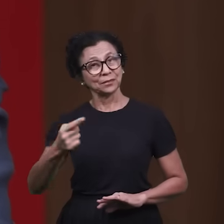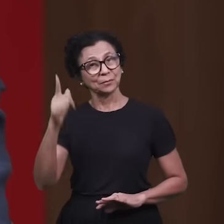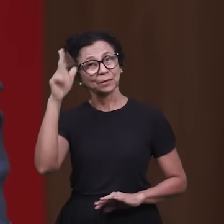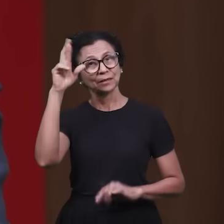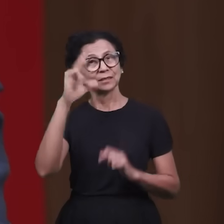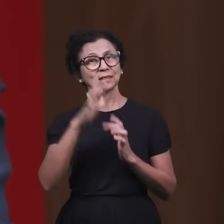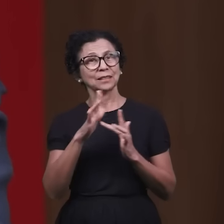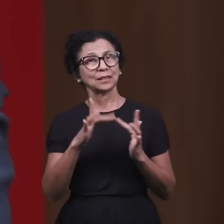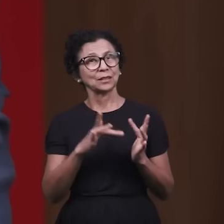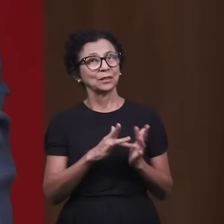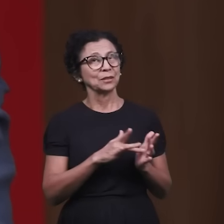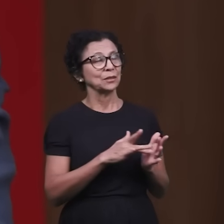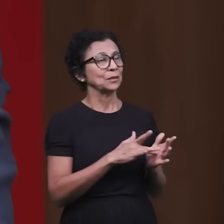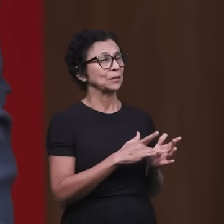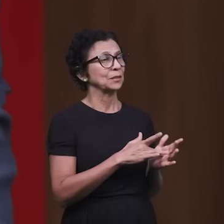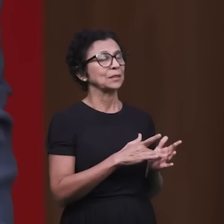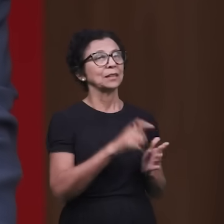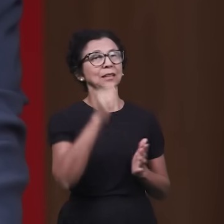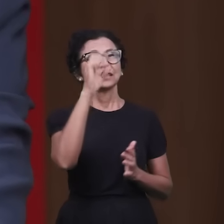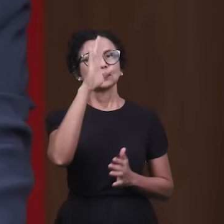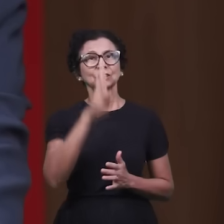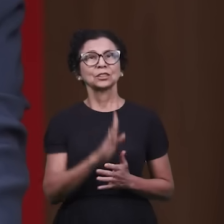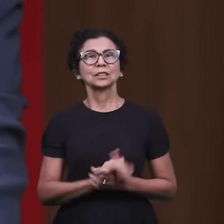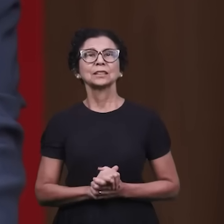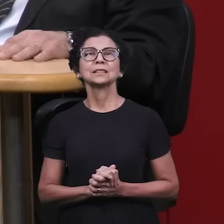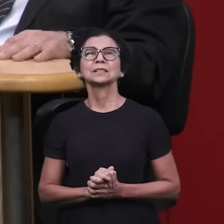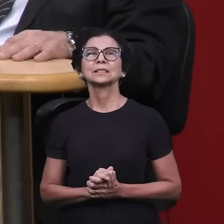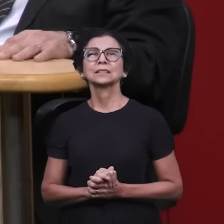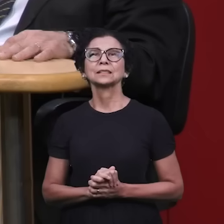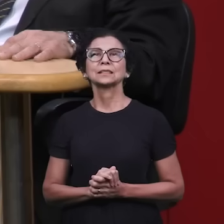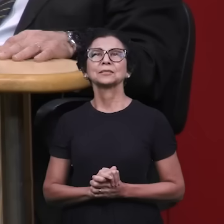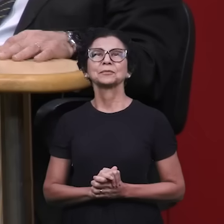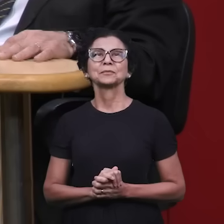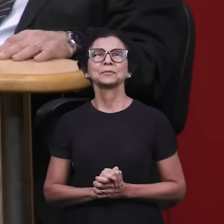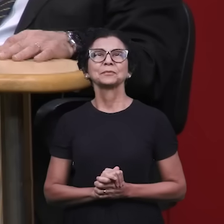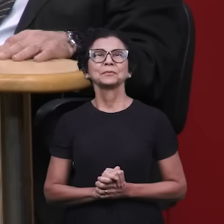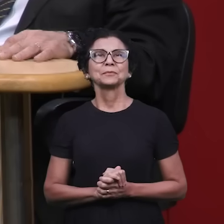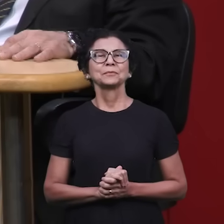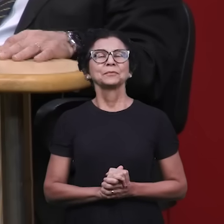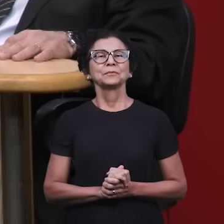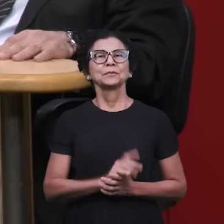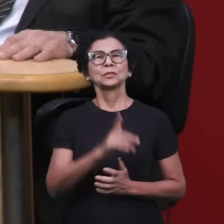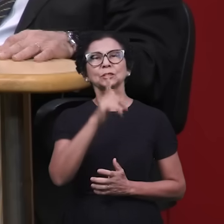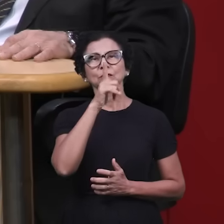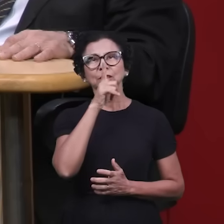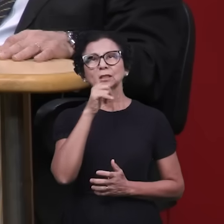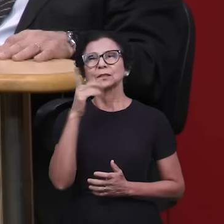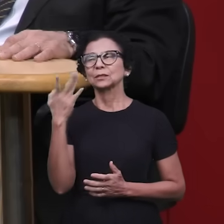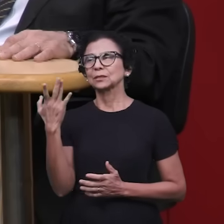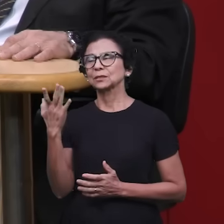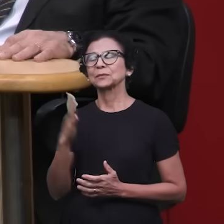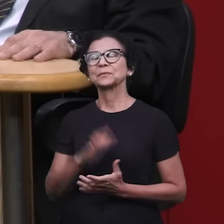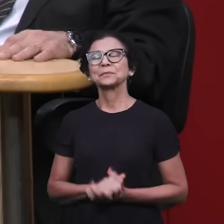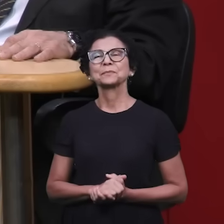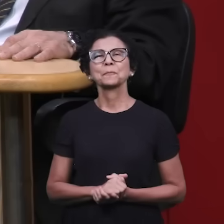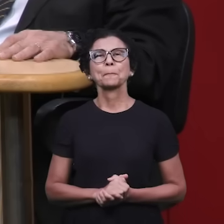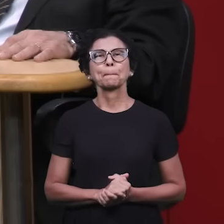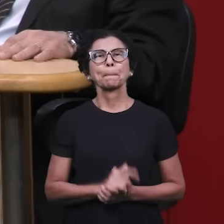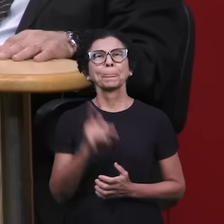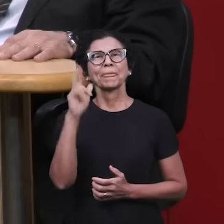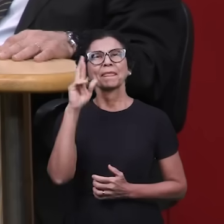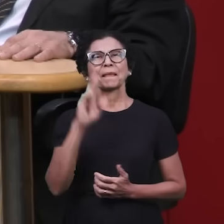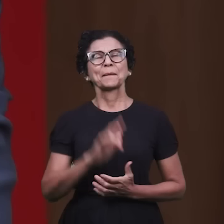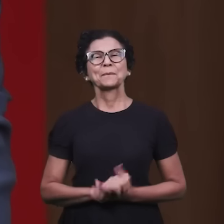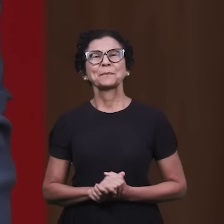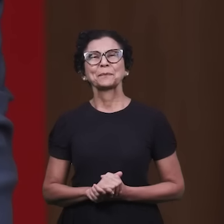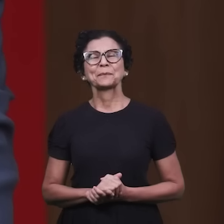terça da semana que vem. A paz do Senhor a todos. Alexandre, paz do Senhor. Paz do Senhor, deu a paz do Senhor a todos. Deus, Paz do Senhor